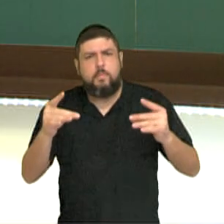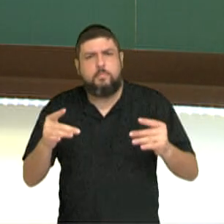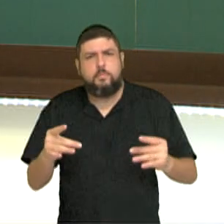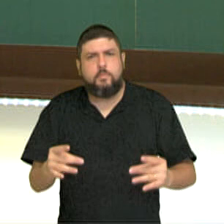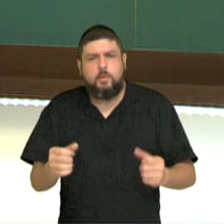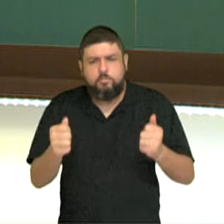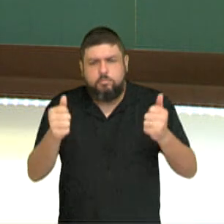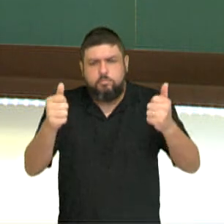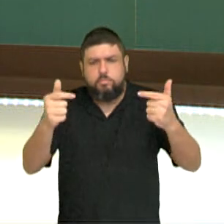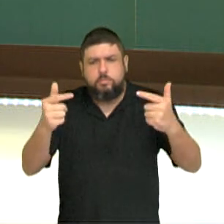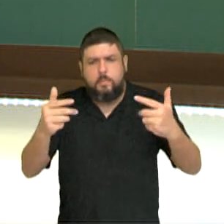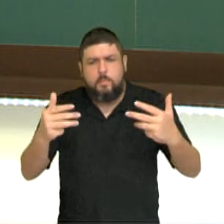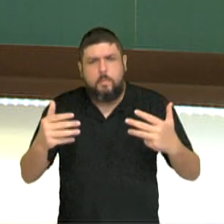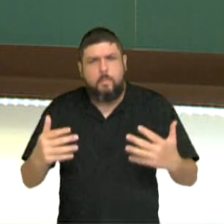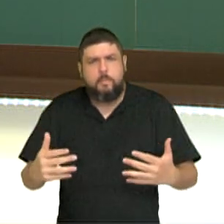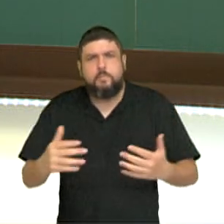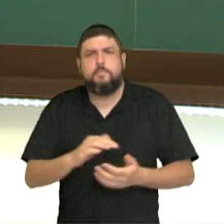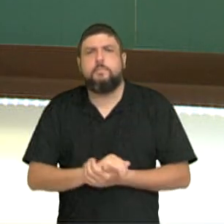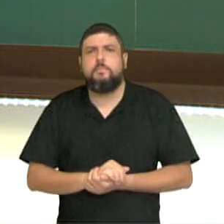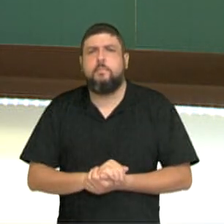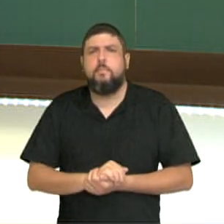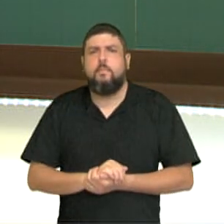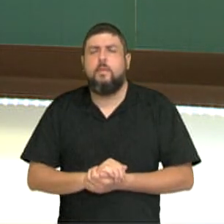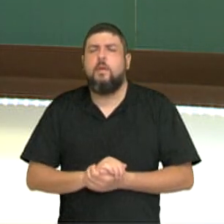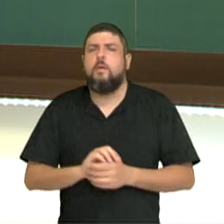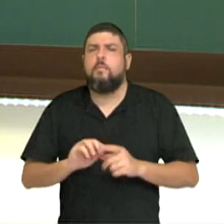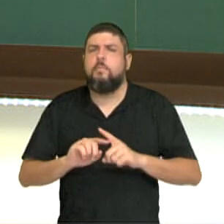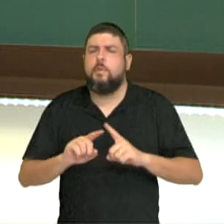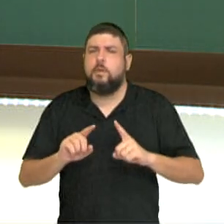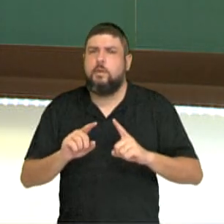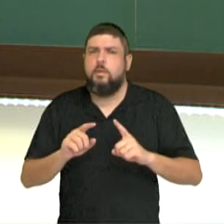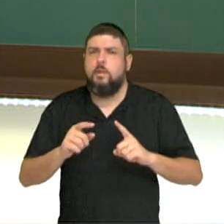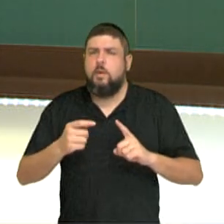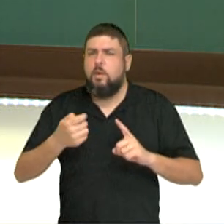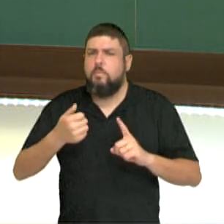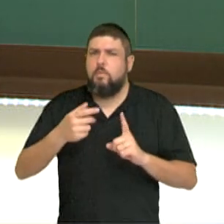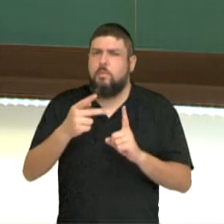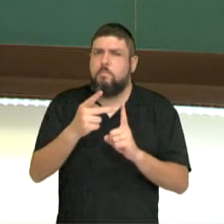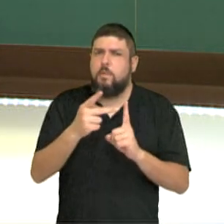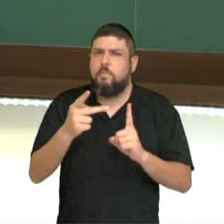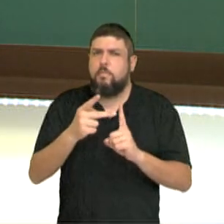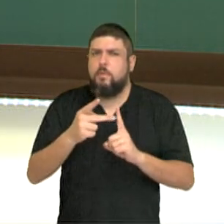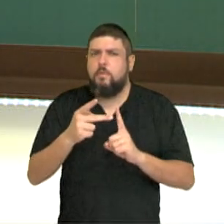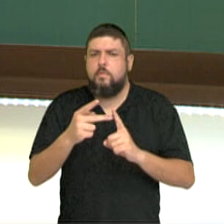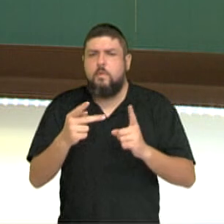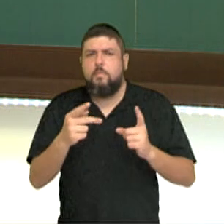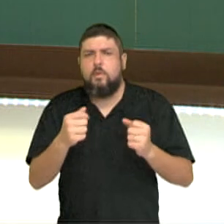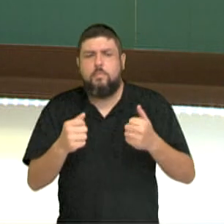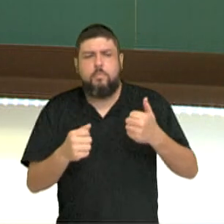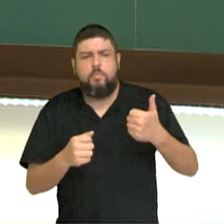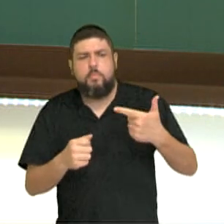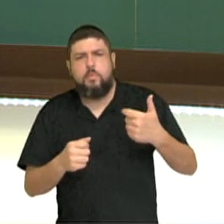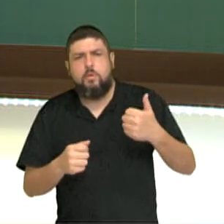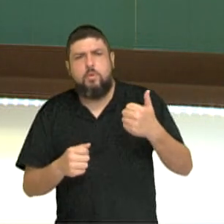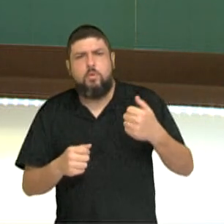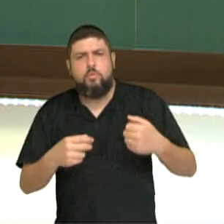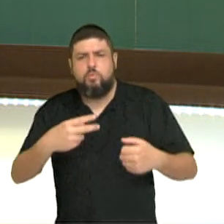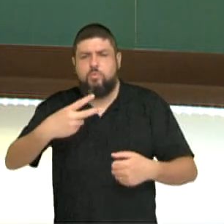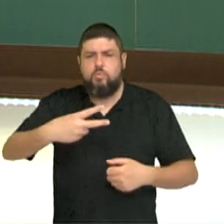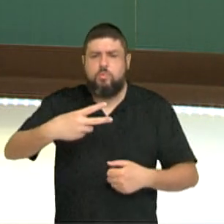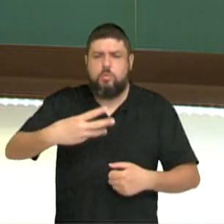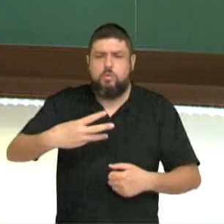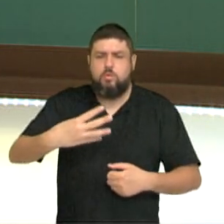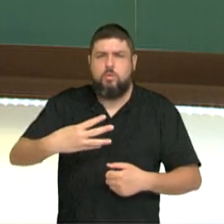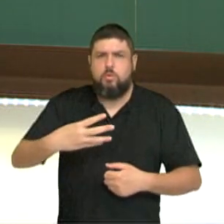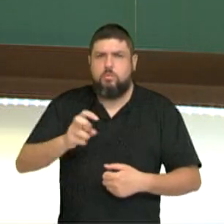de acordo com a notícia, né? Mas são poucos parágrafos, seis, sete parágrafos em média, né? É raro que as